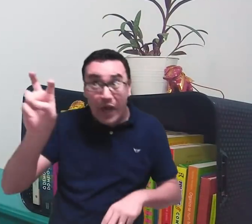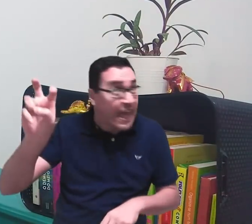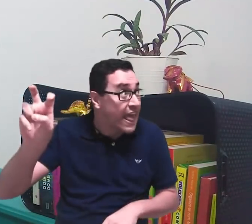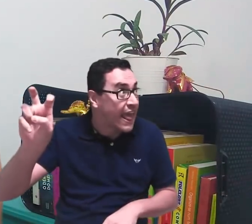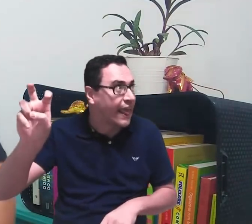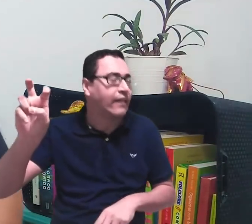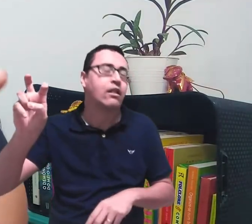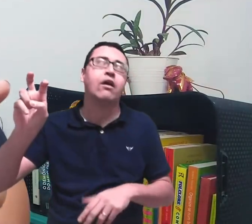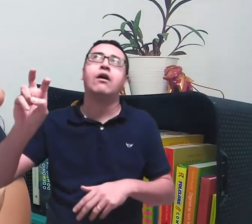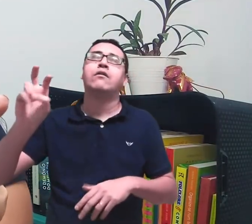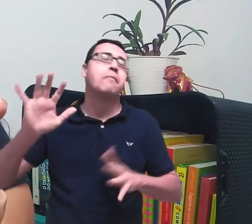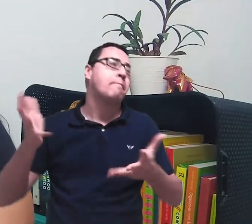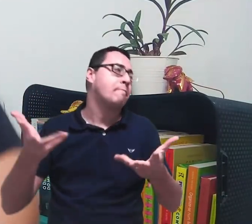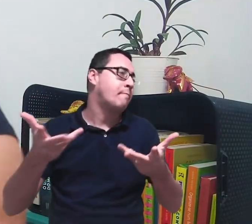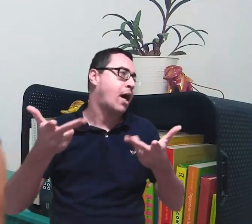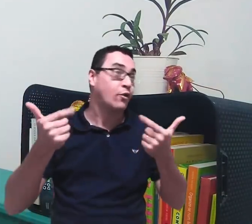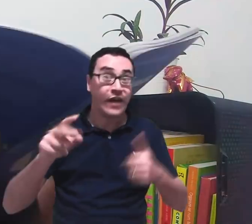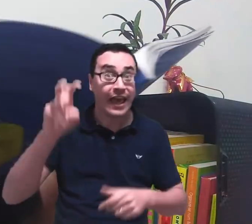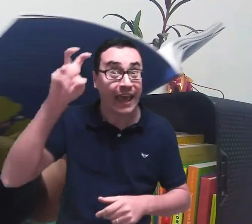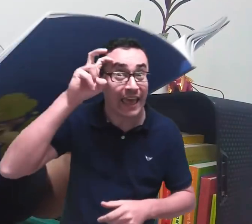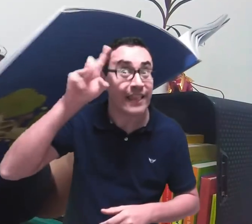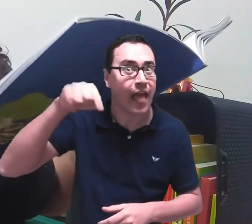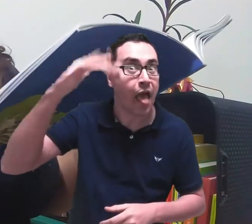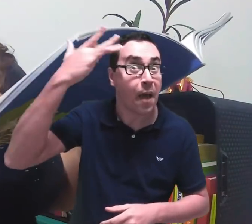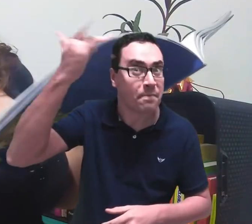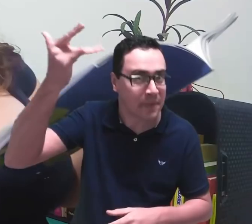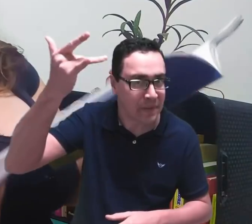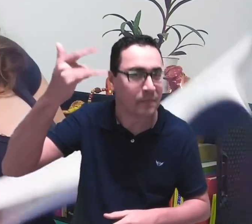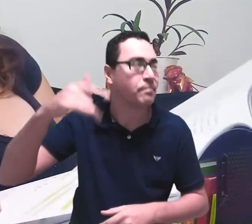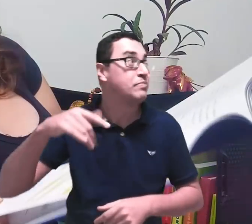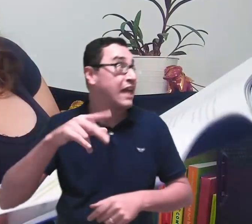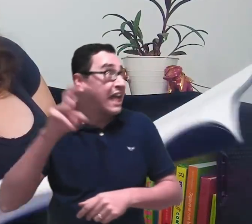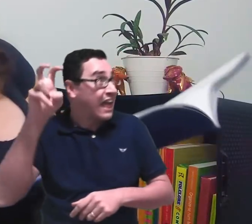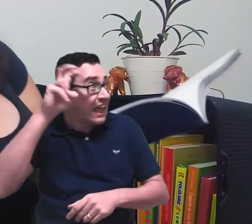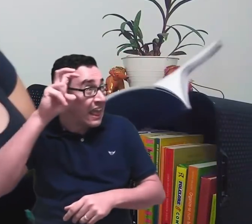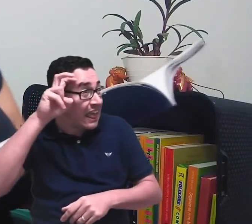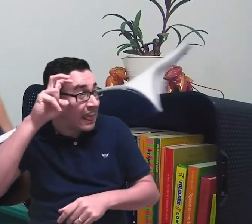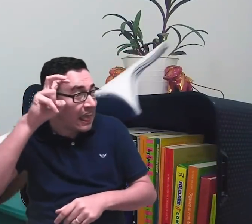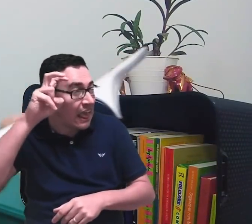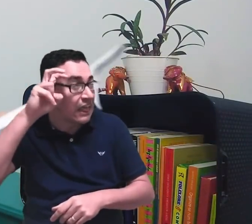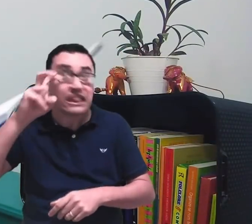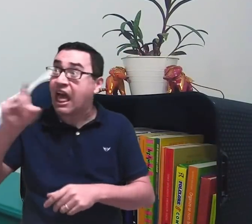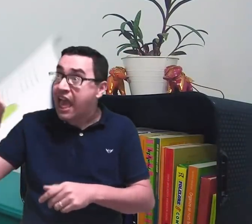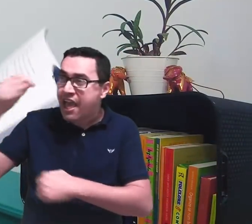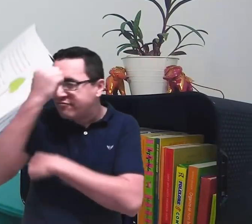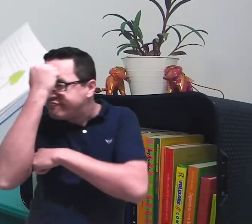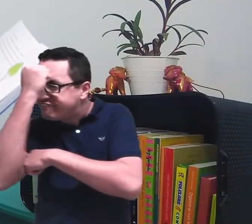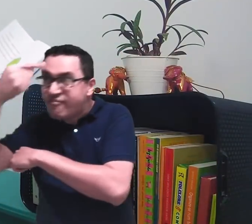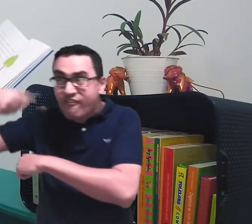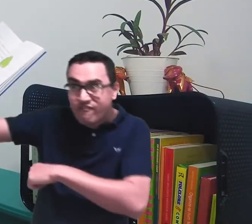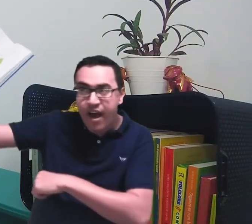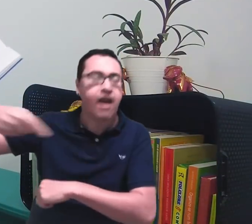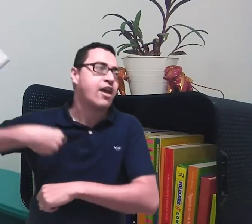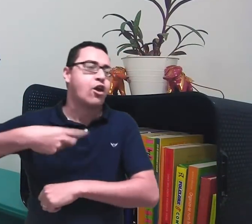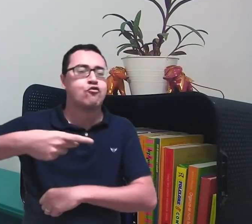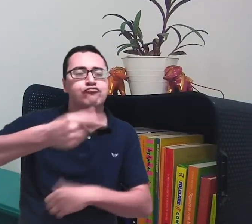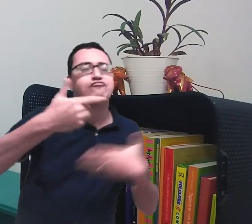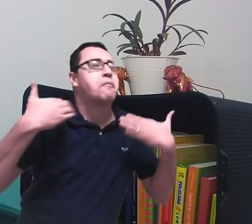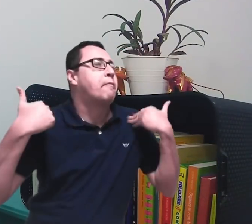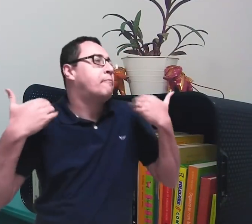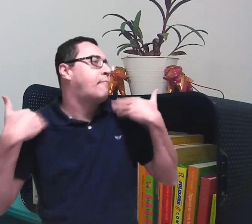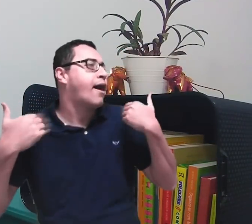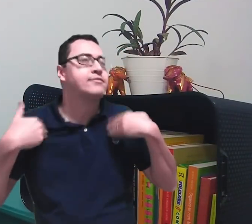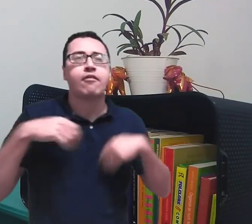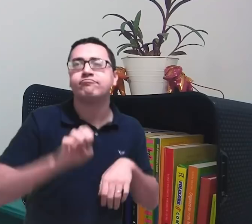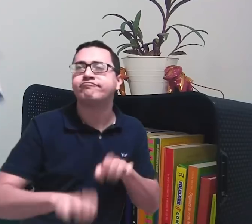maravilhoso. Que é amanhã, né, gente? Posso vir até a vinha passear. Se os caçadores dançassem